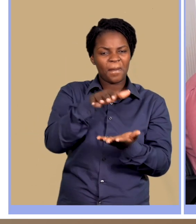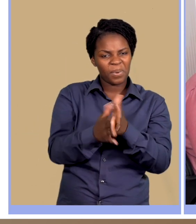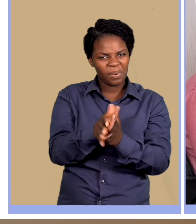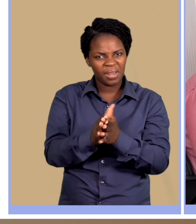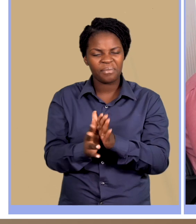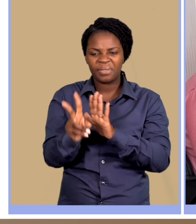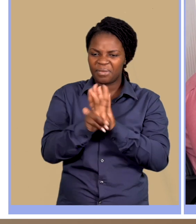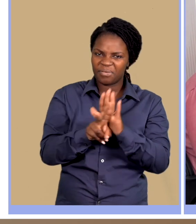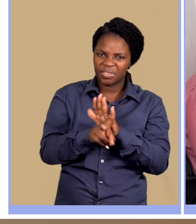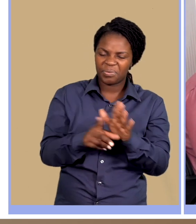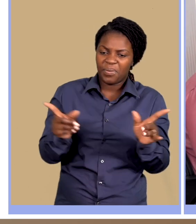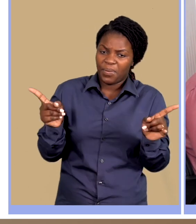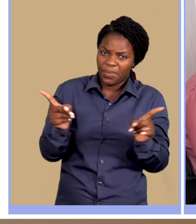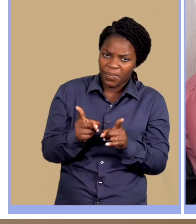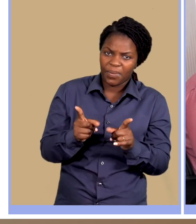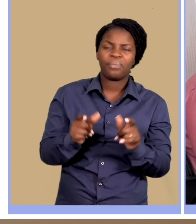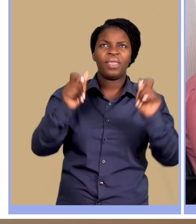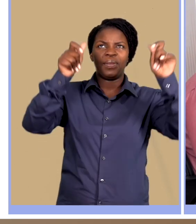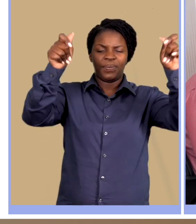de cartazes